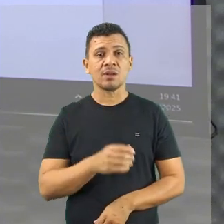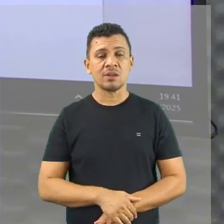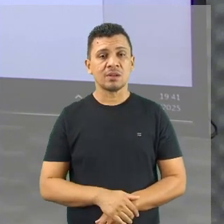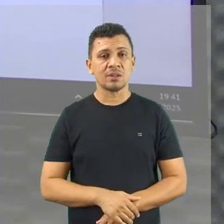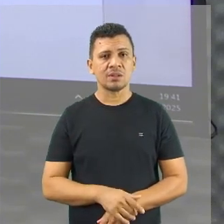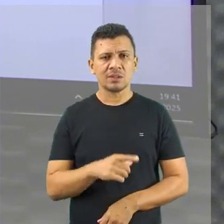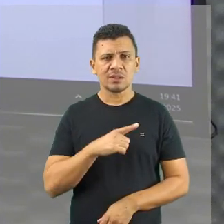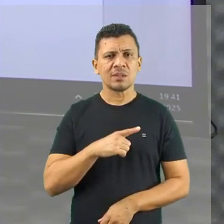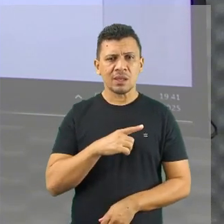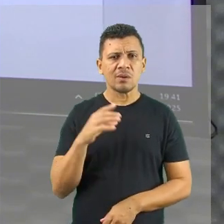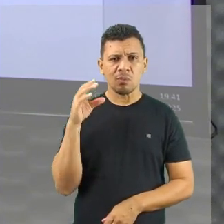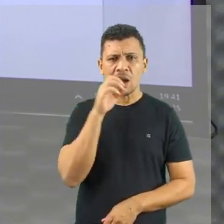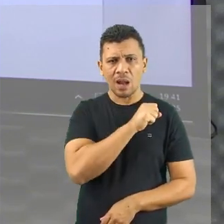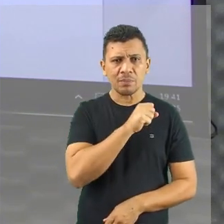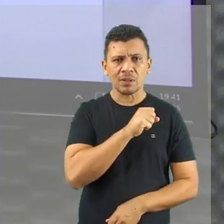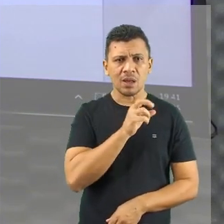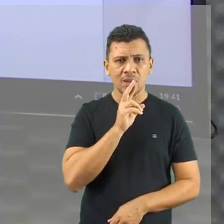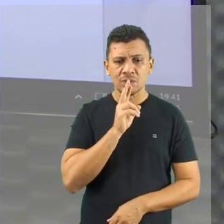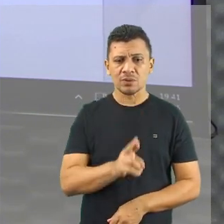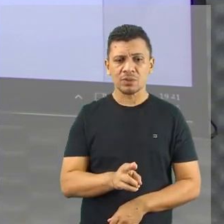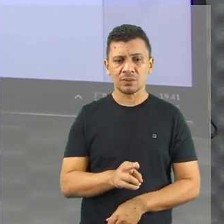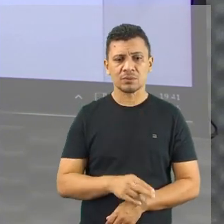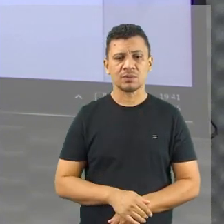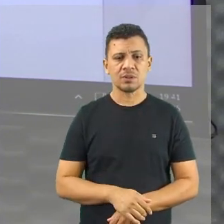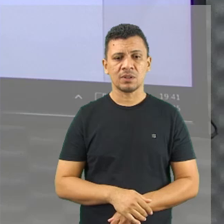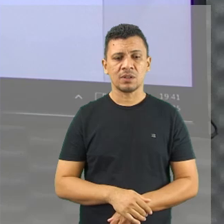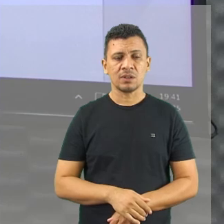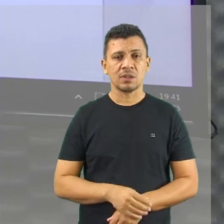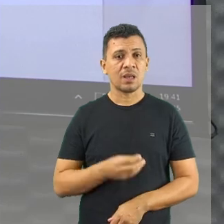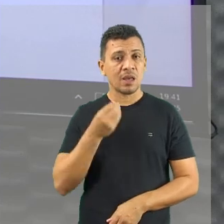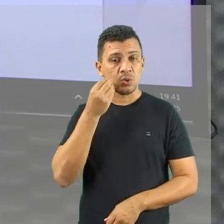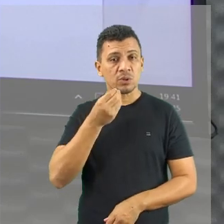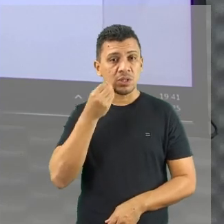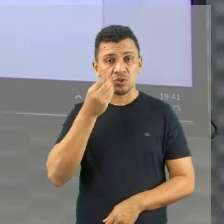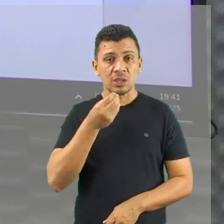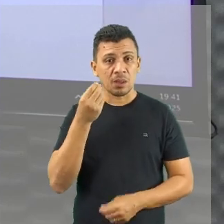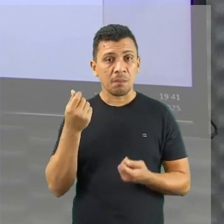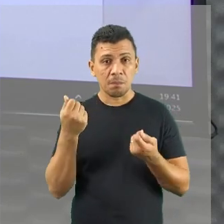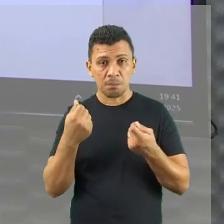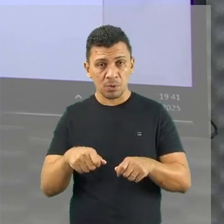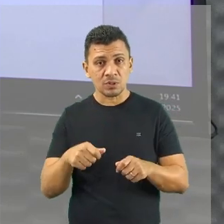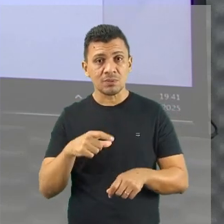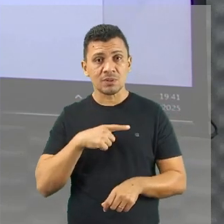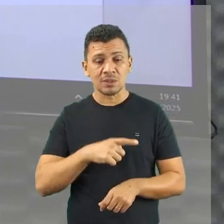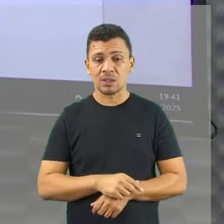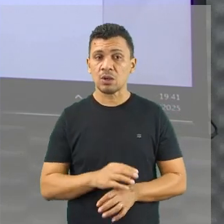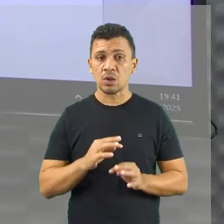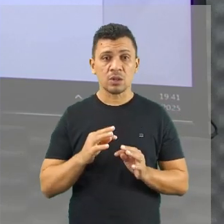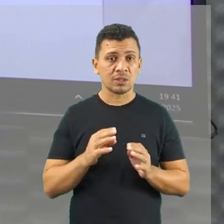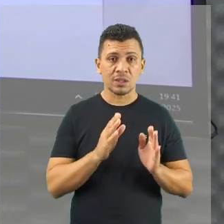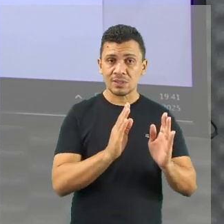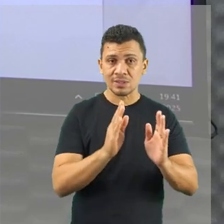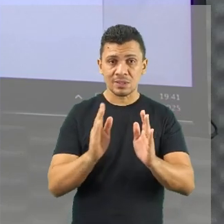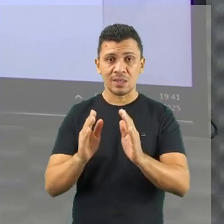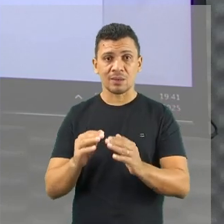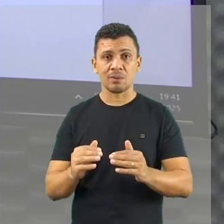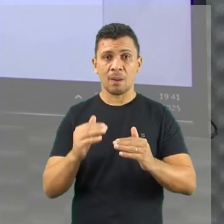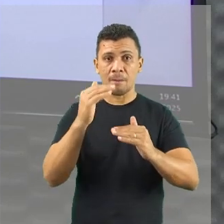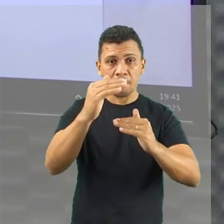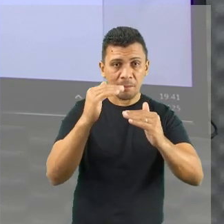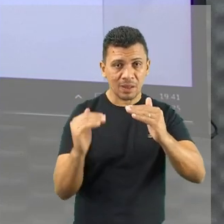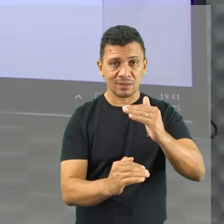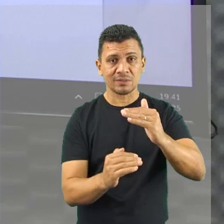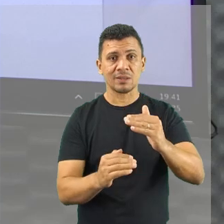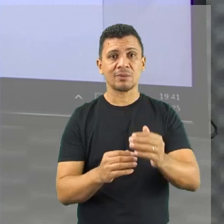mais rápida? Teria. Foi o que eu fiz, ó. Eu testei as possibilidades que ele me deu. Testei tudo em série, testei tudo em